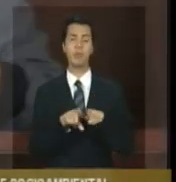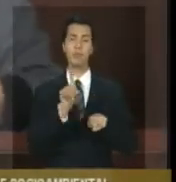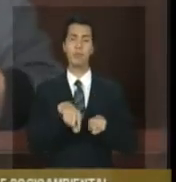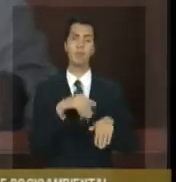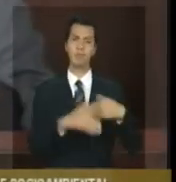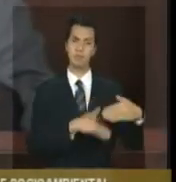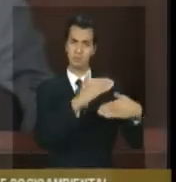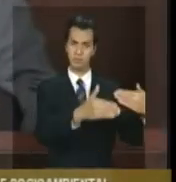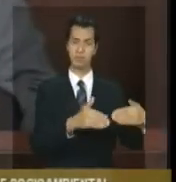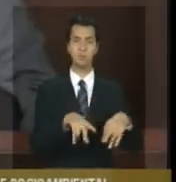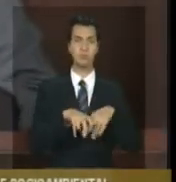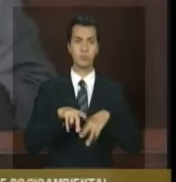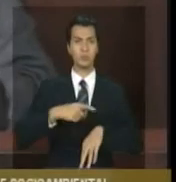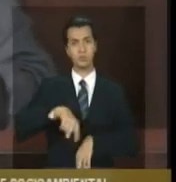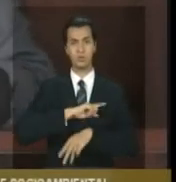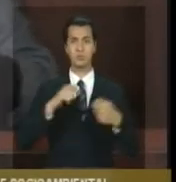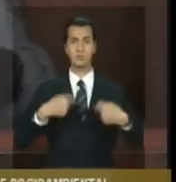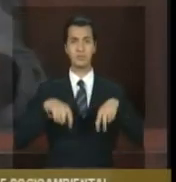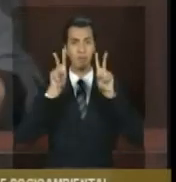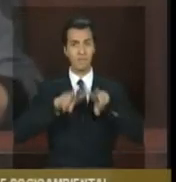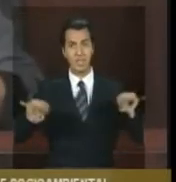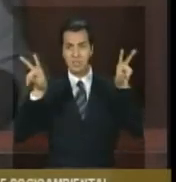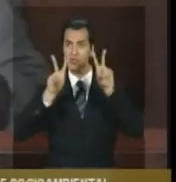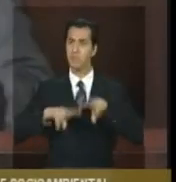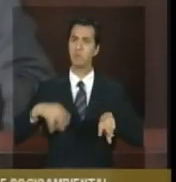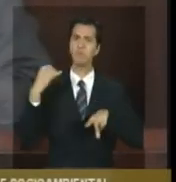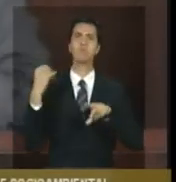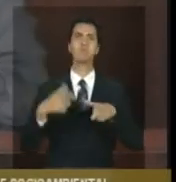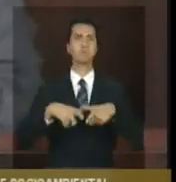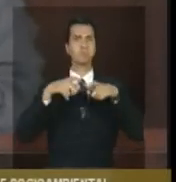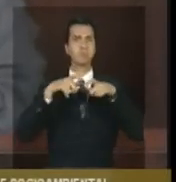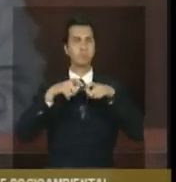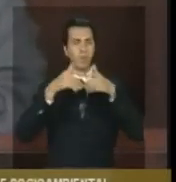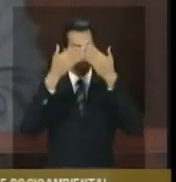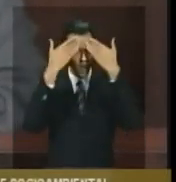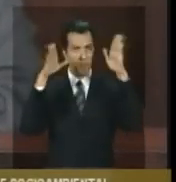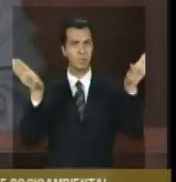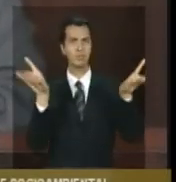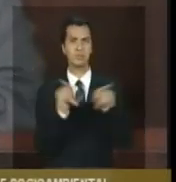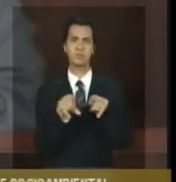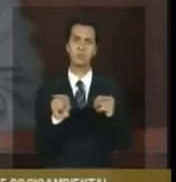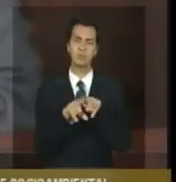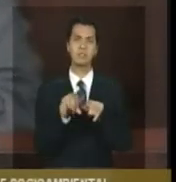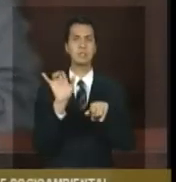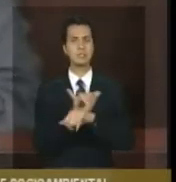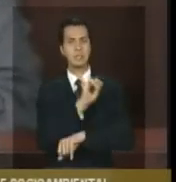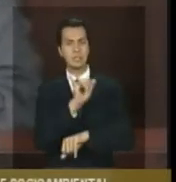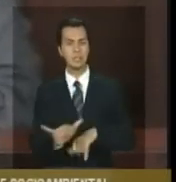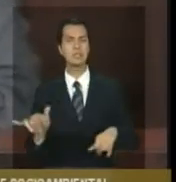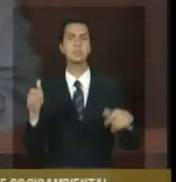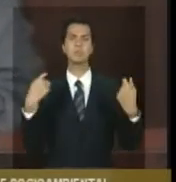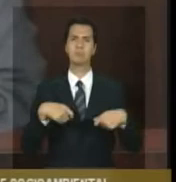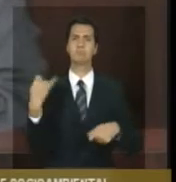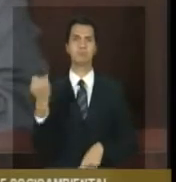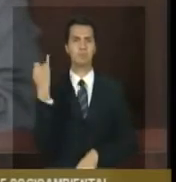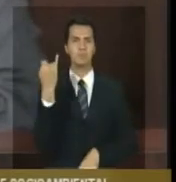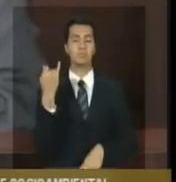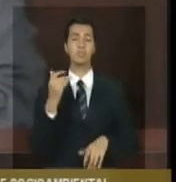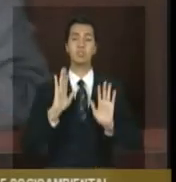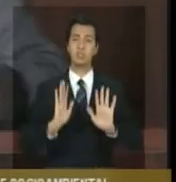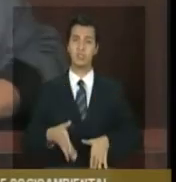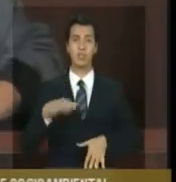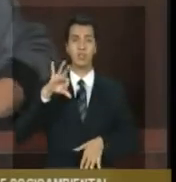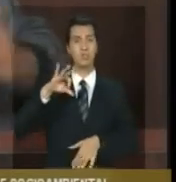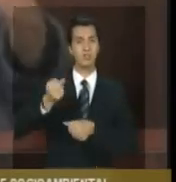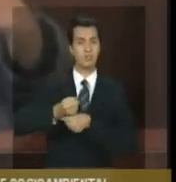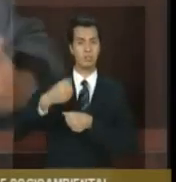portanto, nós temos que ter uma visão mais abrangente, uma visão mais estratégica e uma visão que foi traduzida, muito dela, concretamente, nos